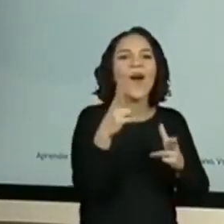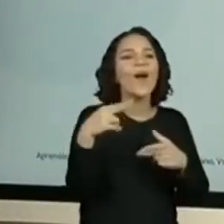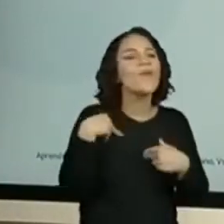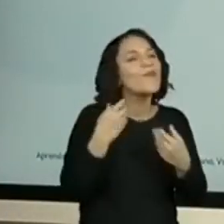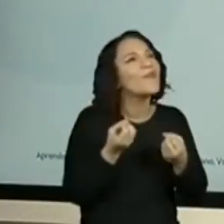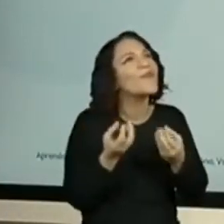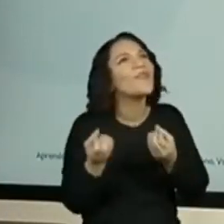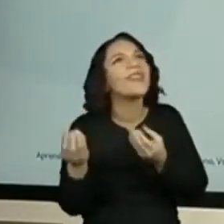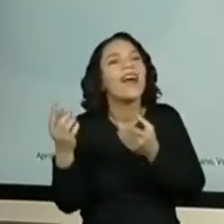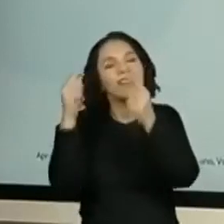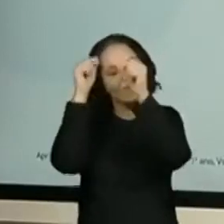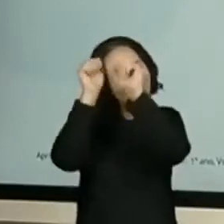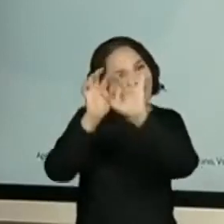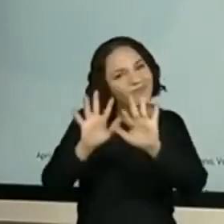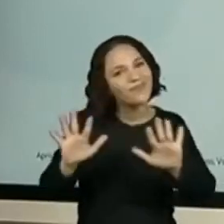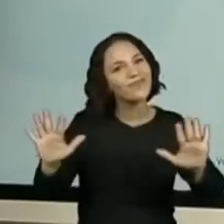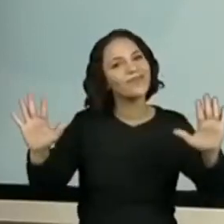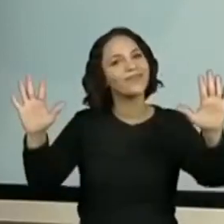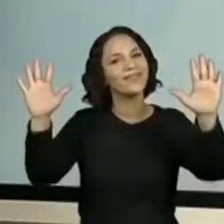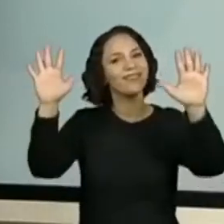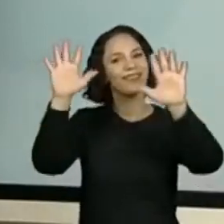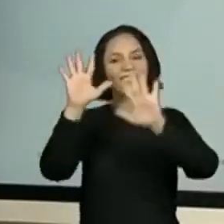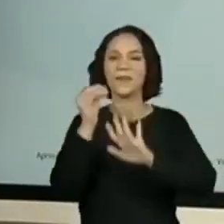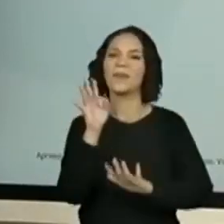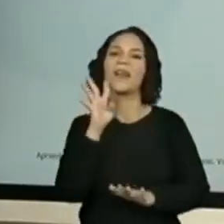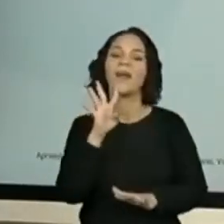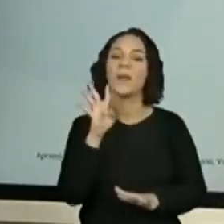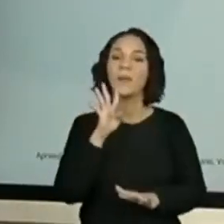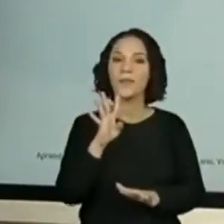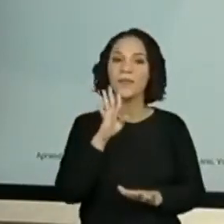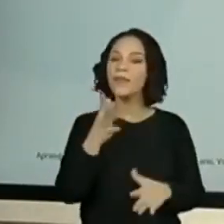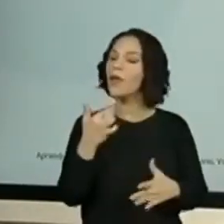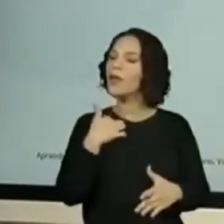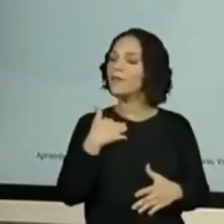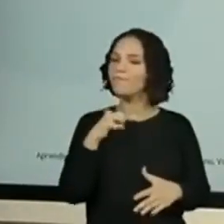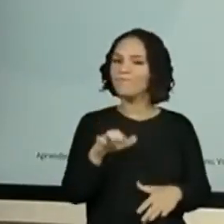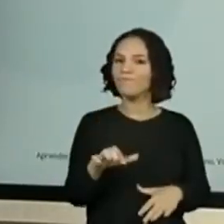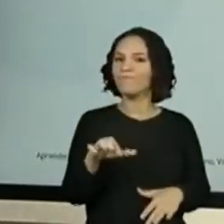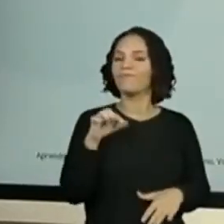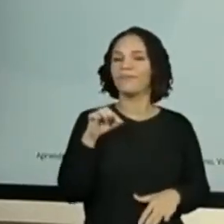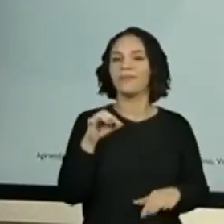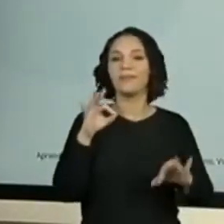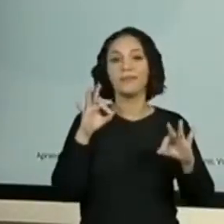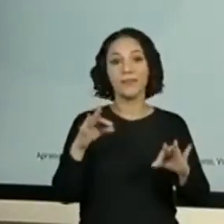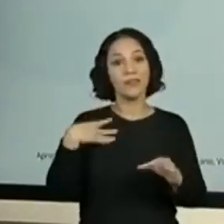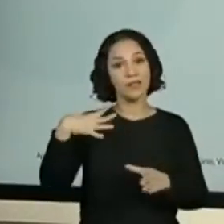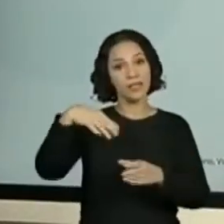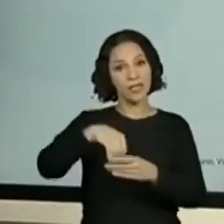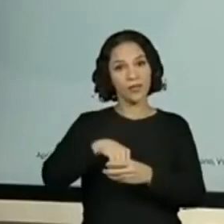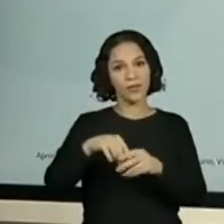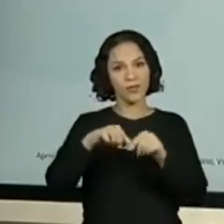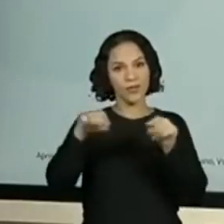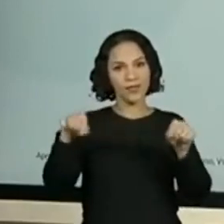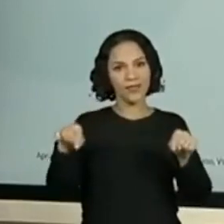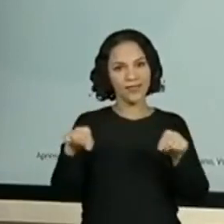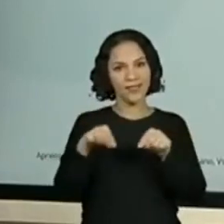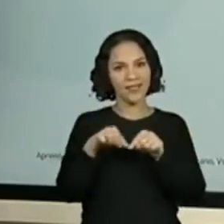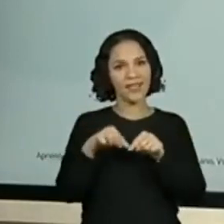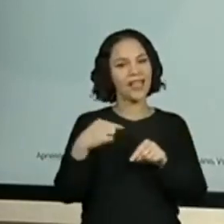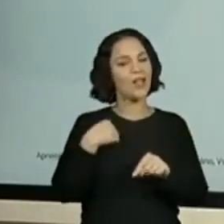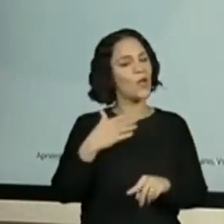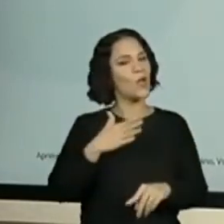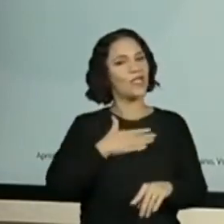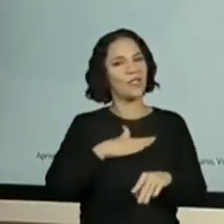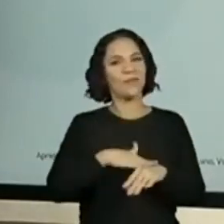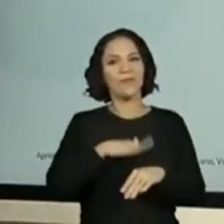aí todos nós podemos viajar junto naquela leitura. Então, esse é o momento que eu faço dentro da sala de aula que mais me